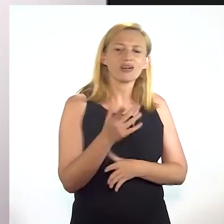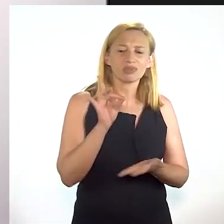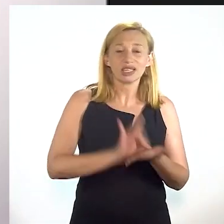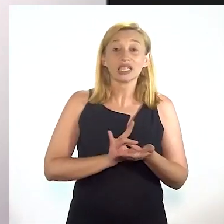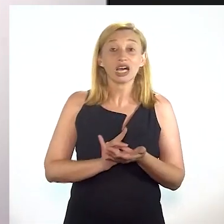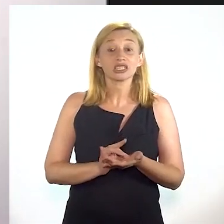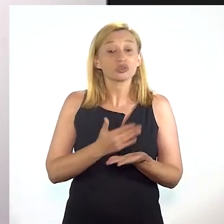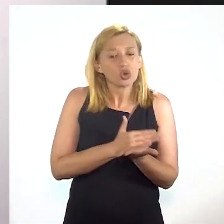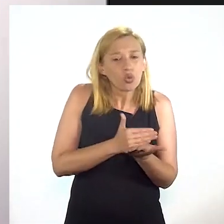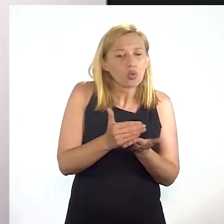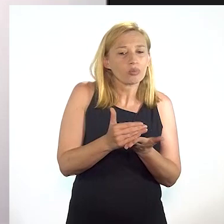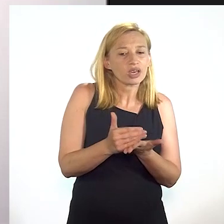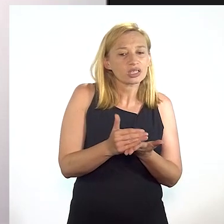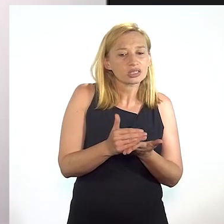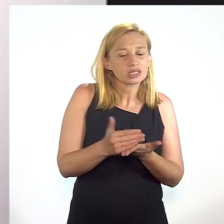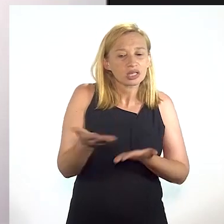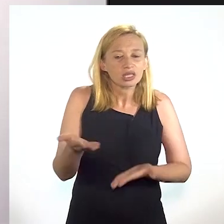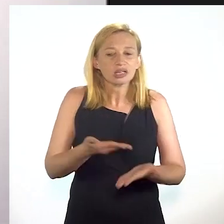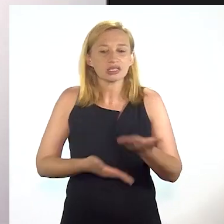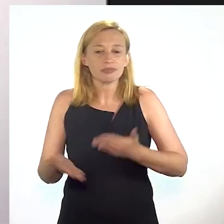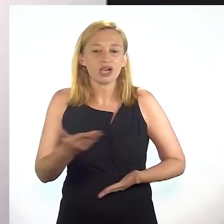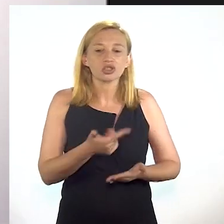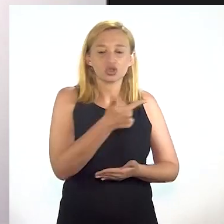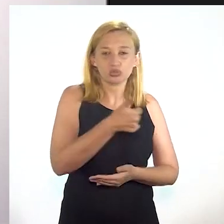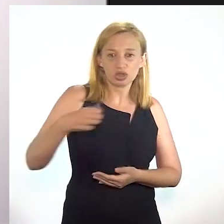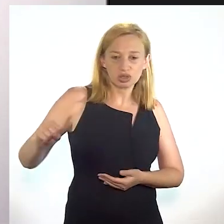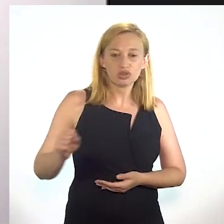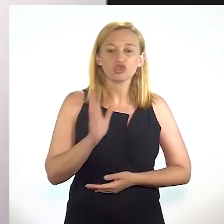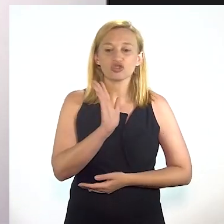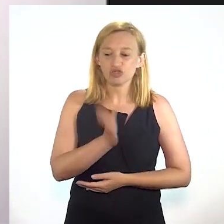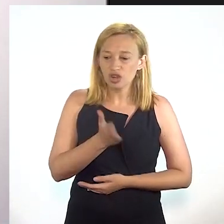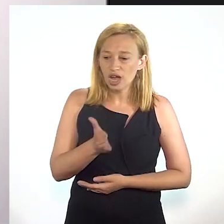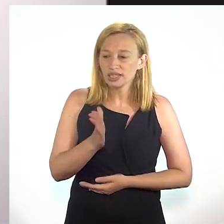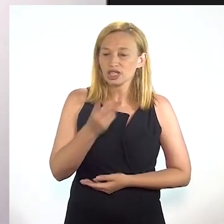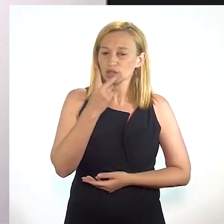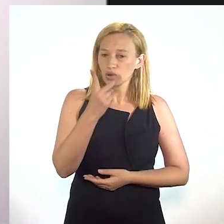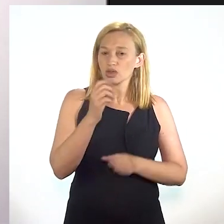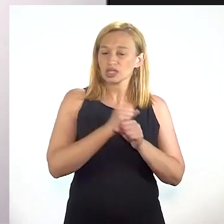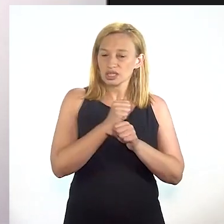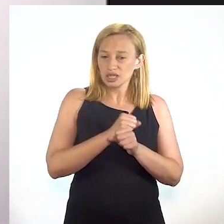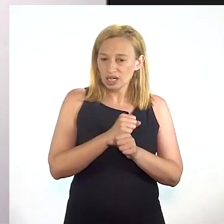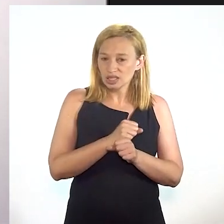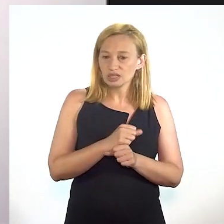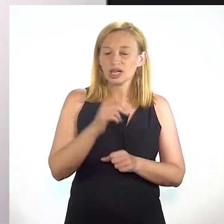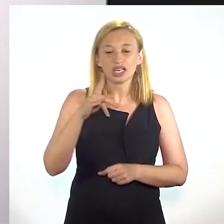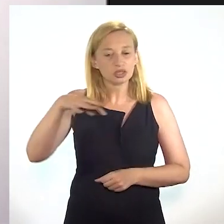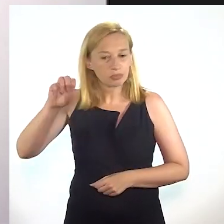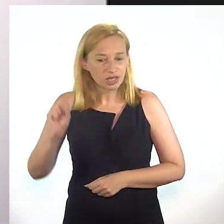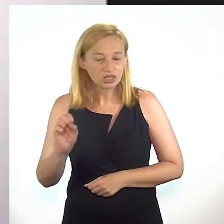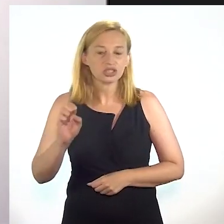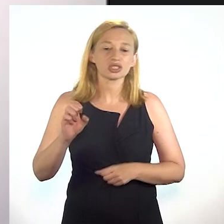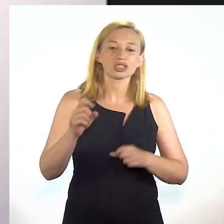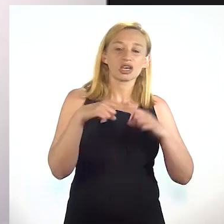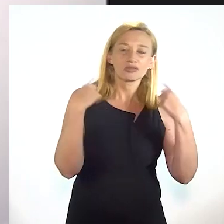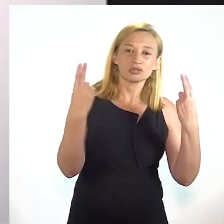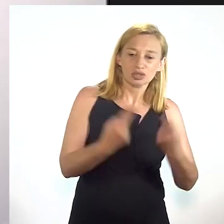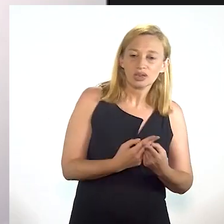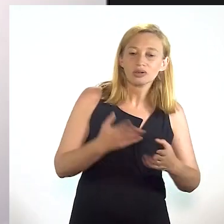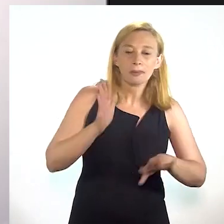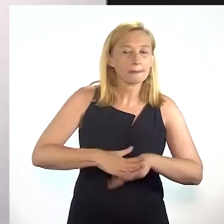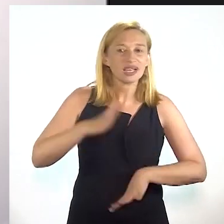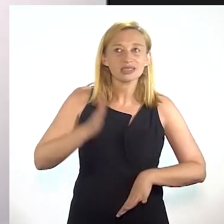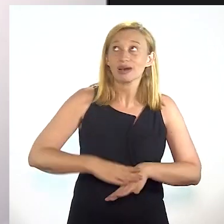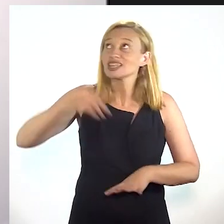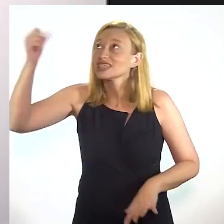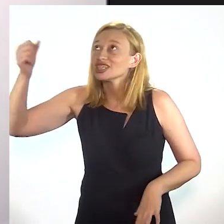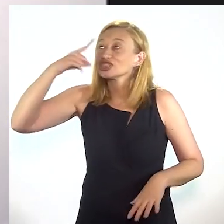tornar realidade. E quando eu começo a participar em 2018, já tem aí 2 anos das planos de reuniões, eu começo a me